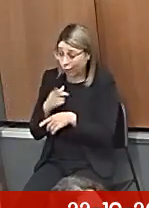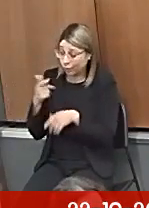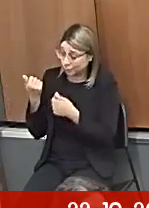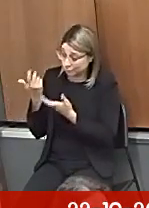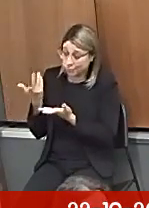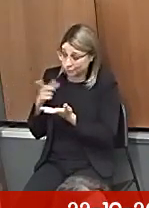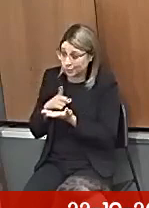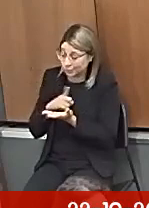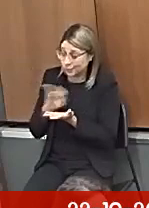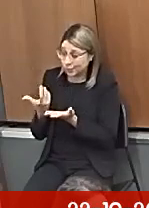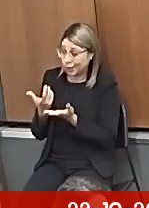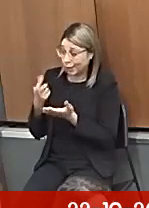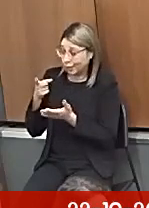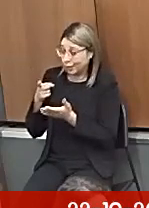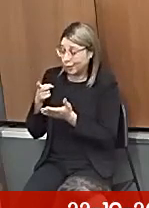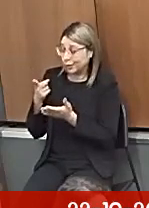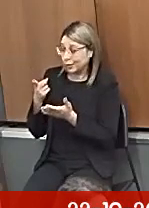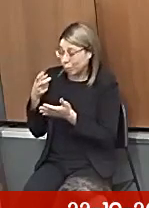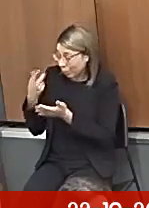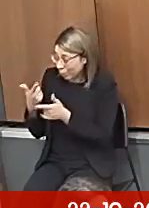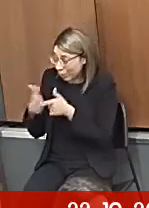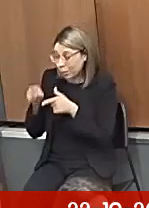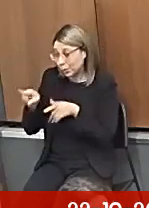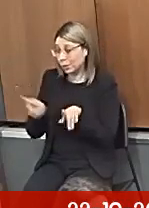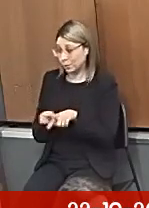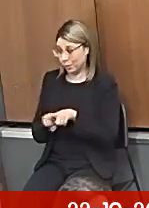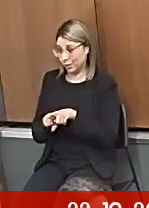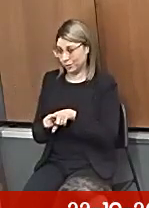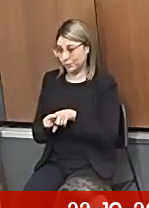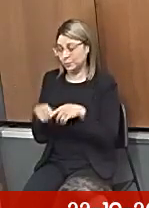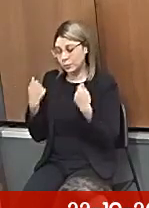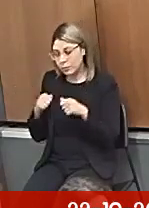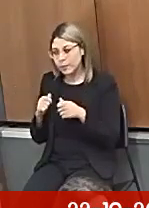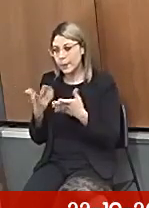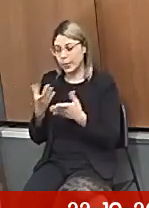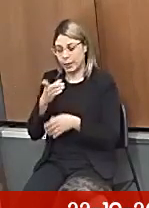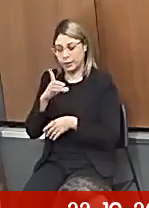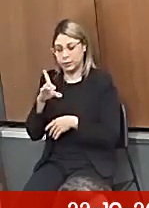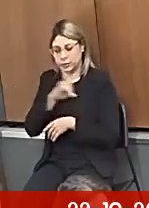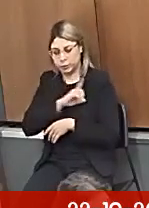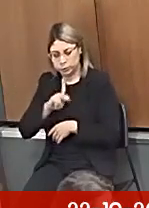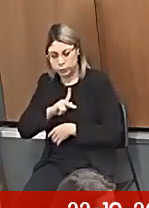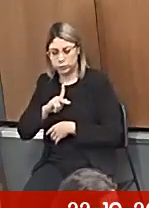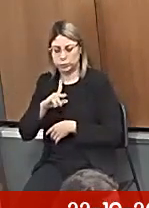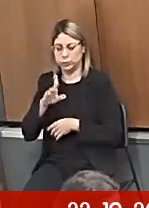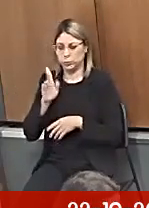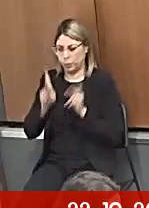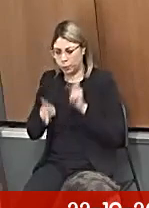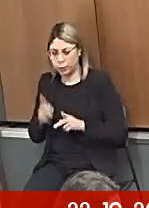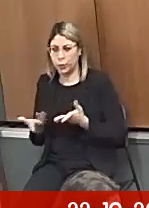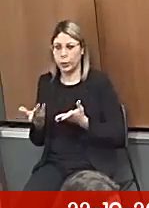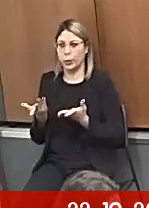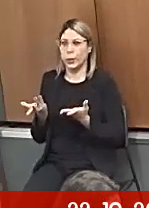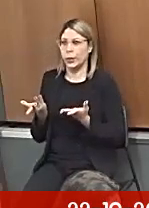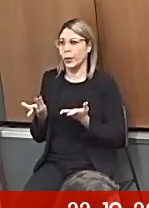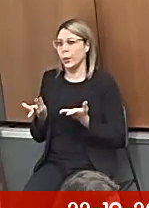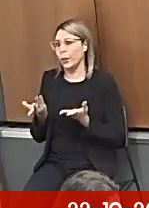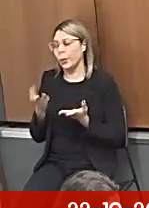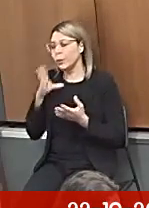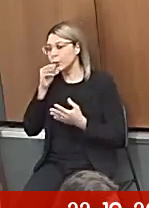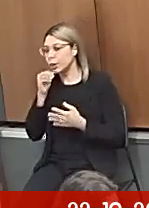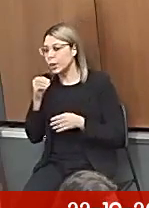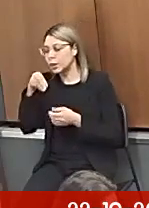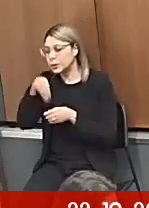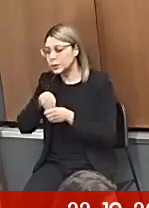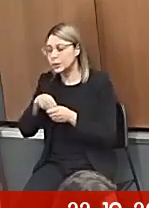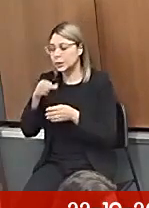omissão, por quem quer que seja, seja dentro da escola ou fora da escola. Se um defensor, um promotor ou um funcionário da